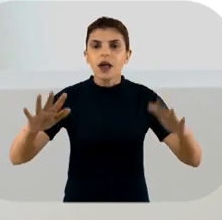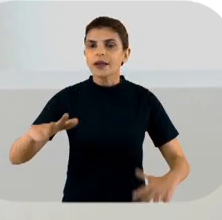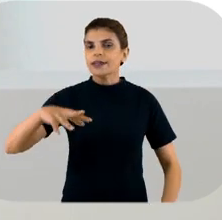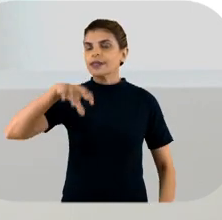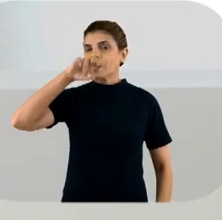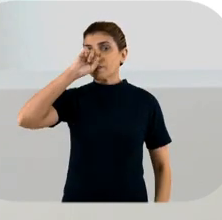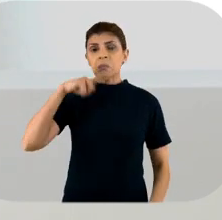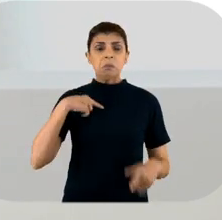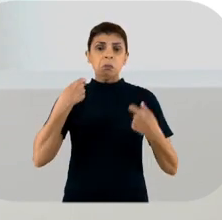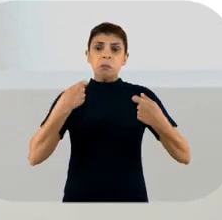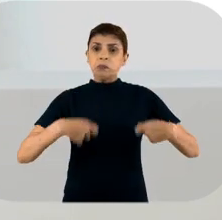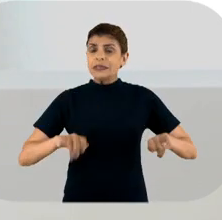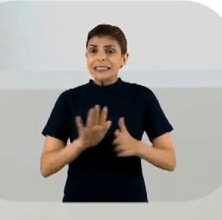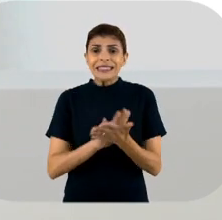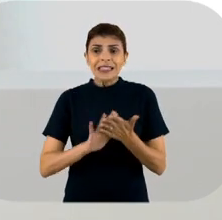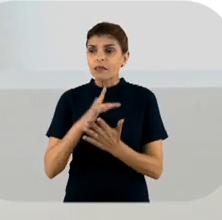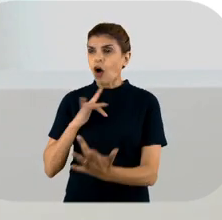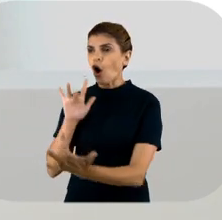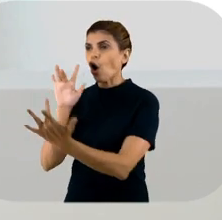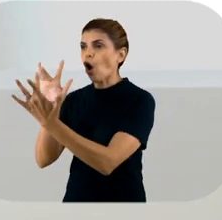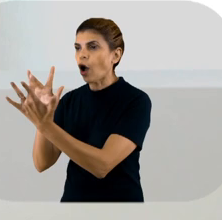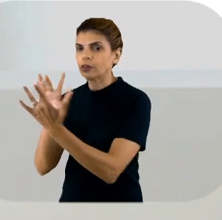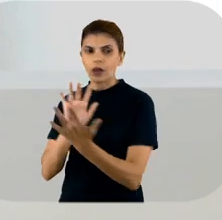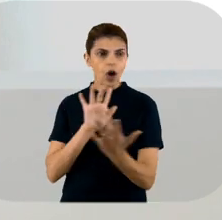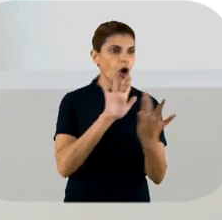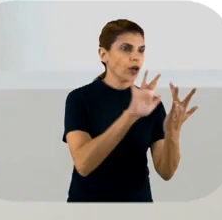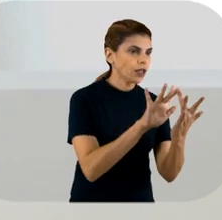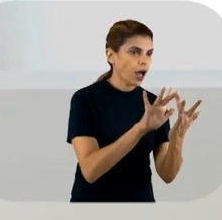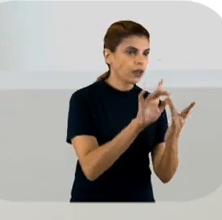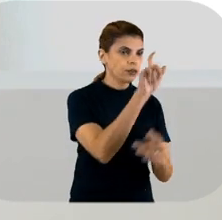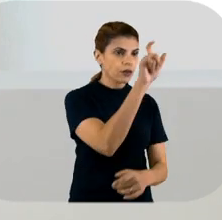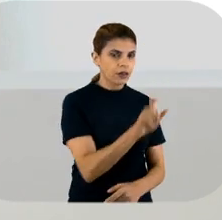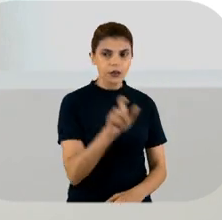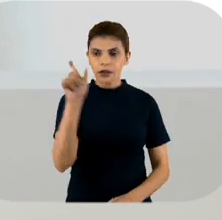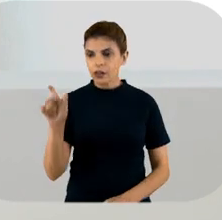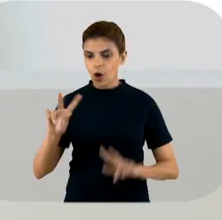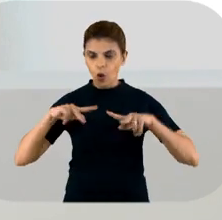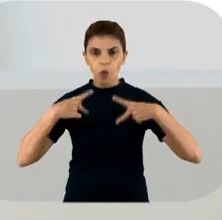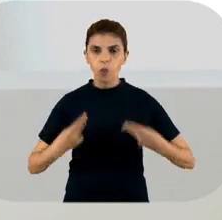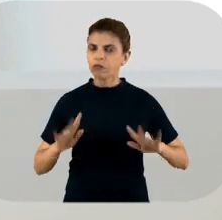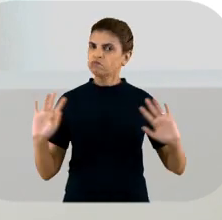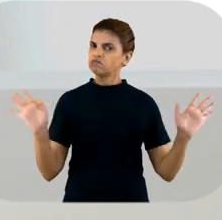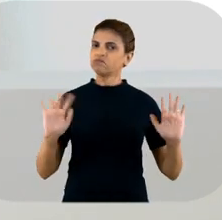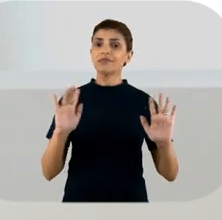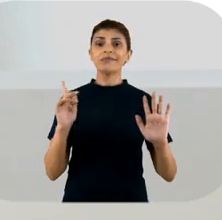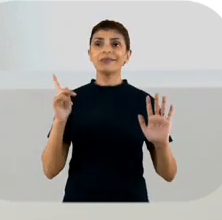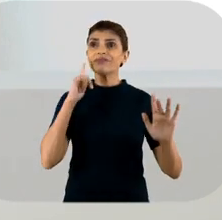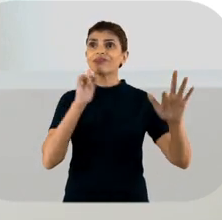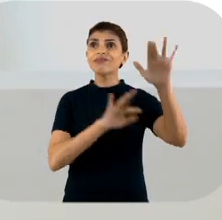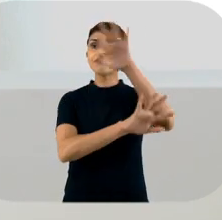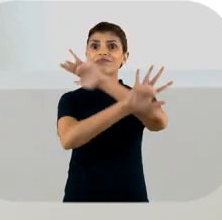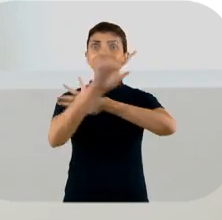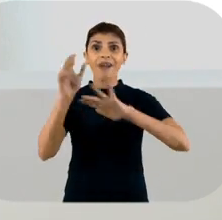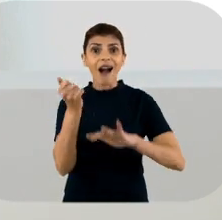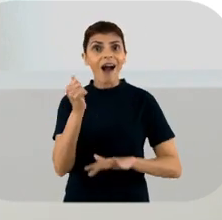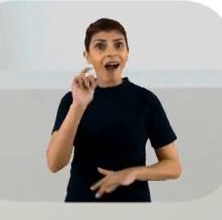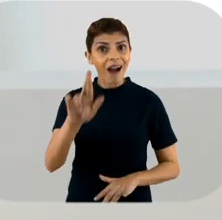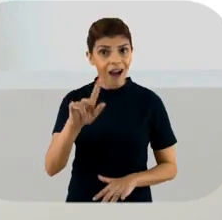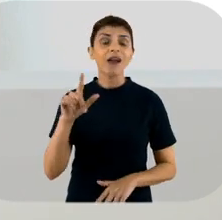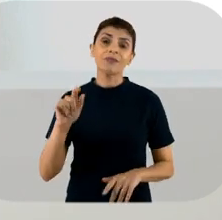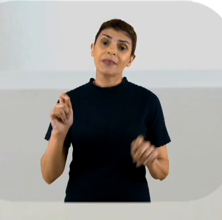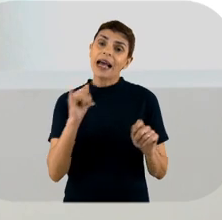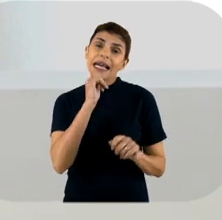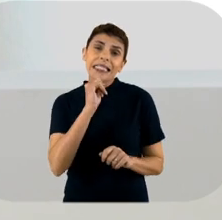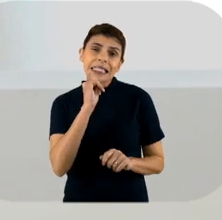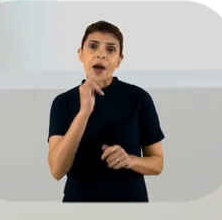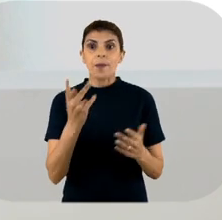você não precisa de nada além de contato com outro ser humano para adquirir a doença. Então é um facilitador,